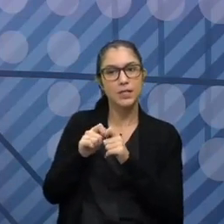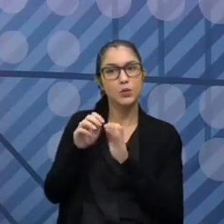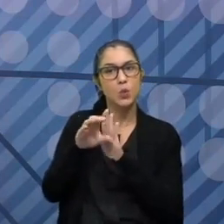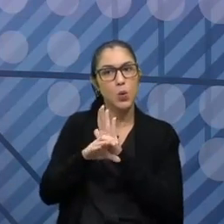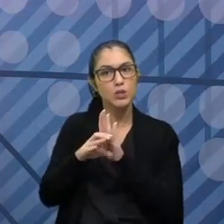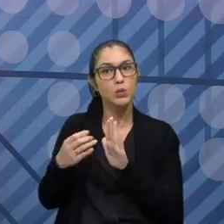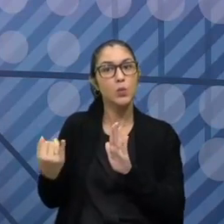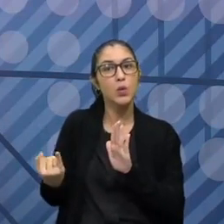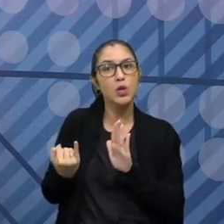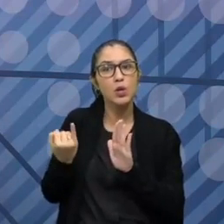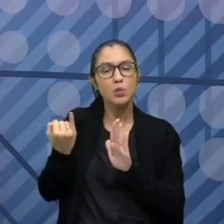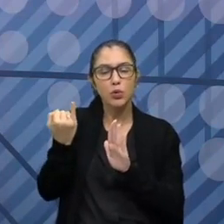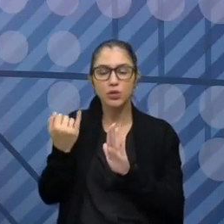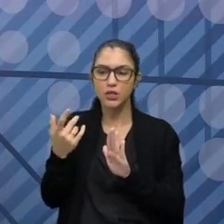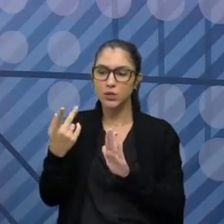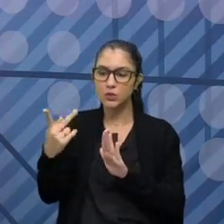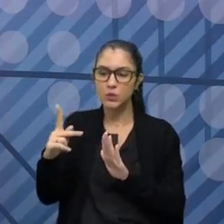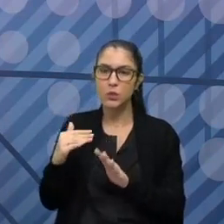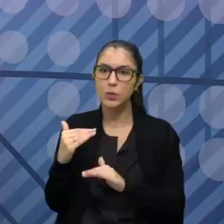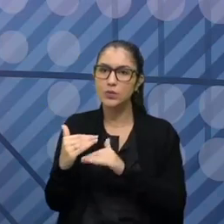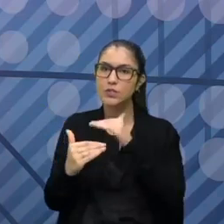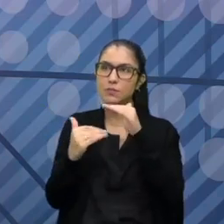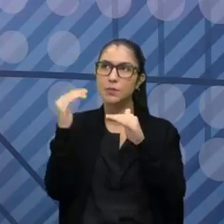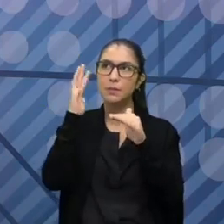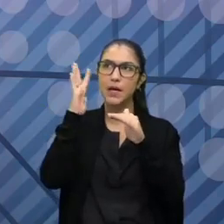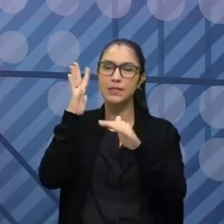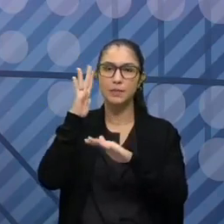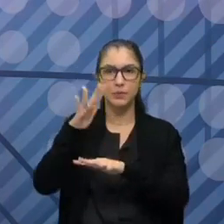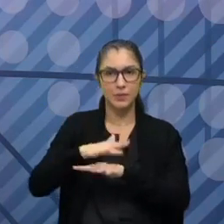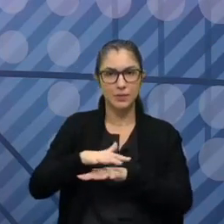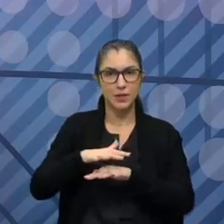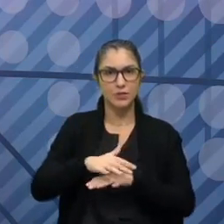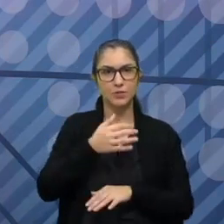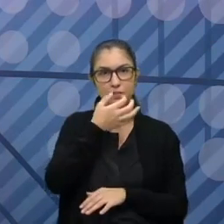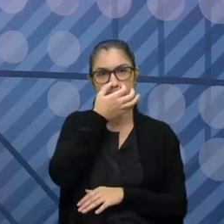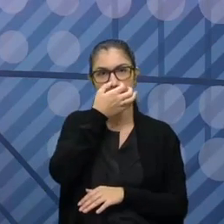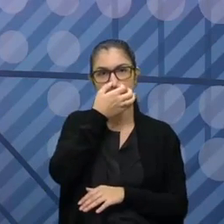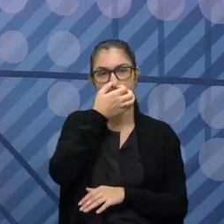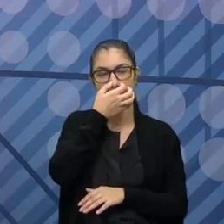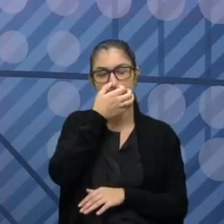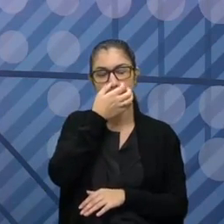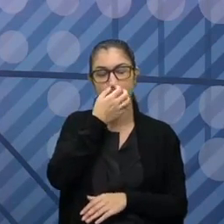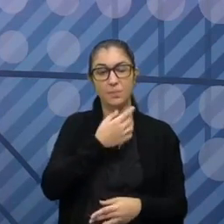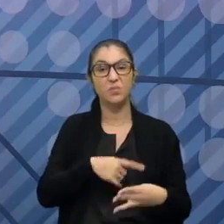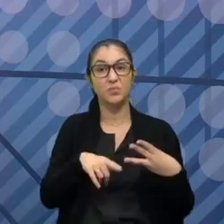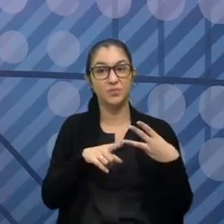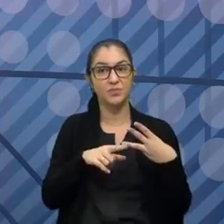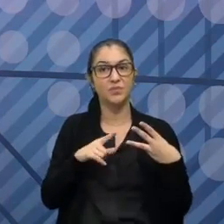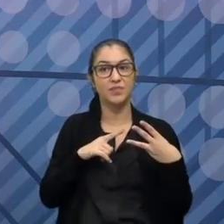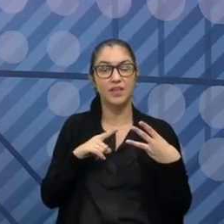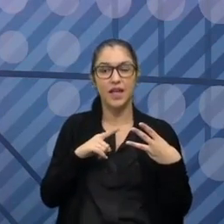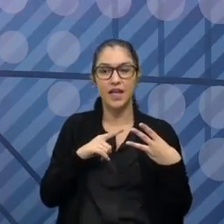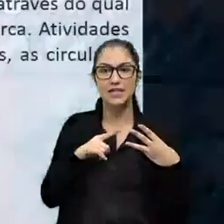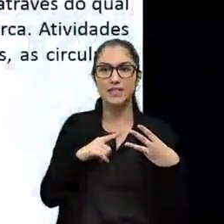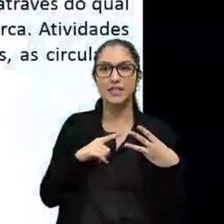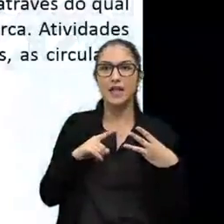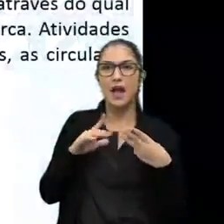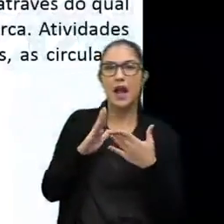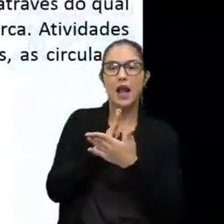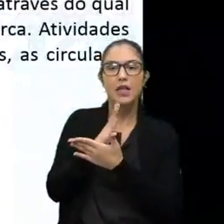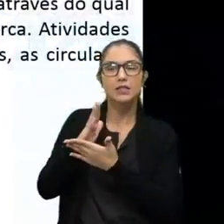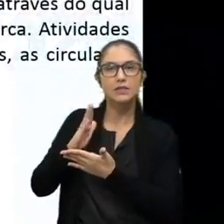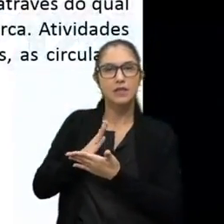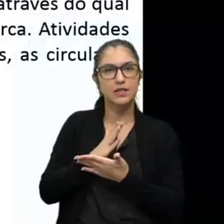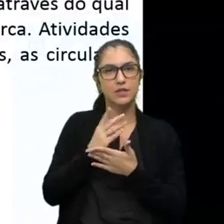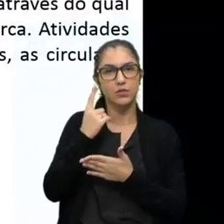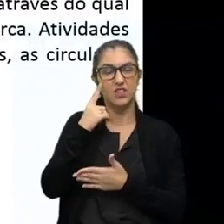que são importantes para o desenvolvimento do pensamento matemático. Terceiro, nós temos a classificação. Então,